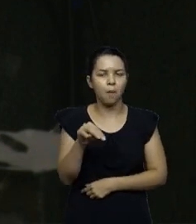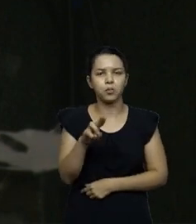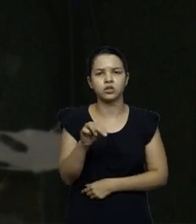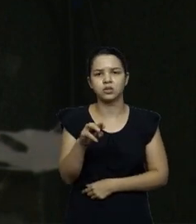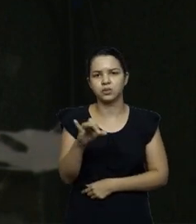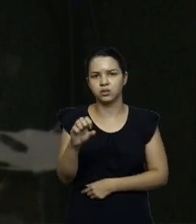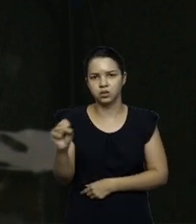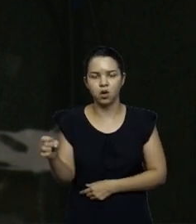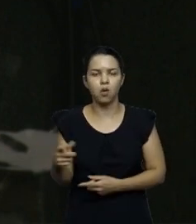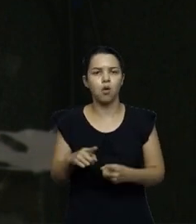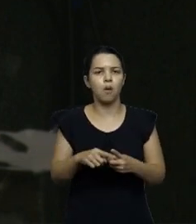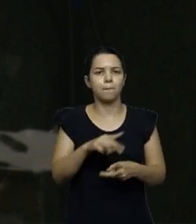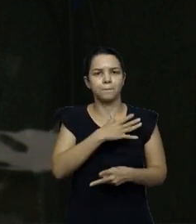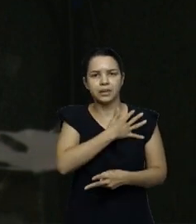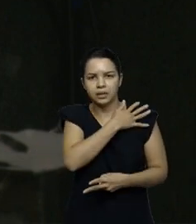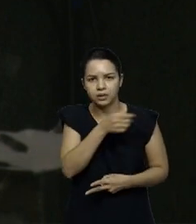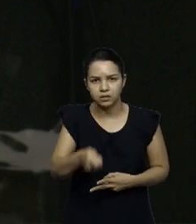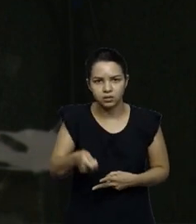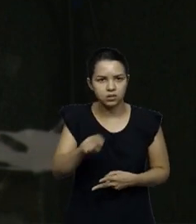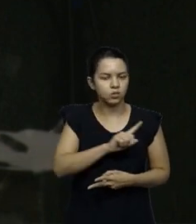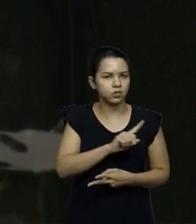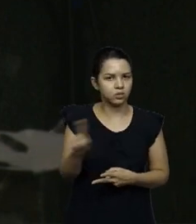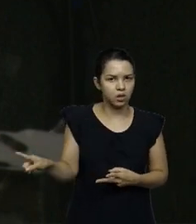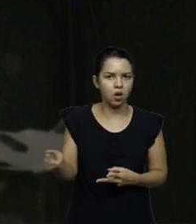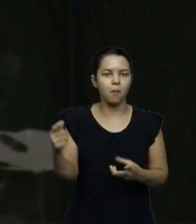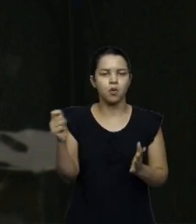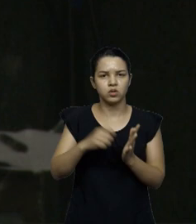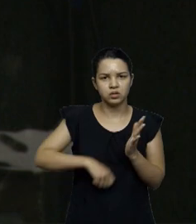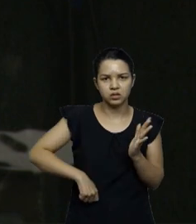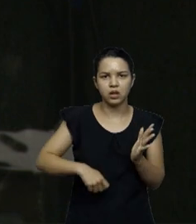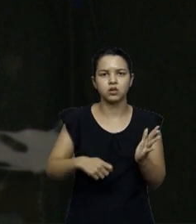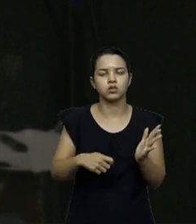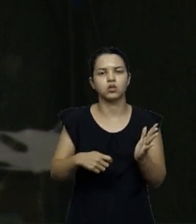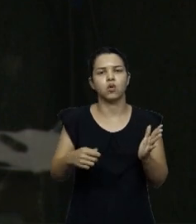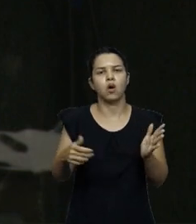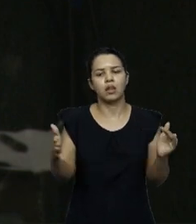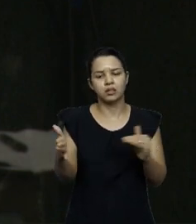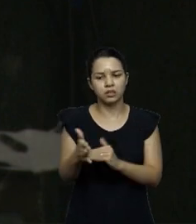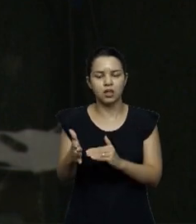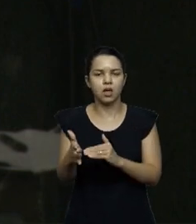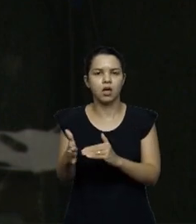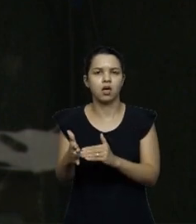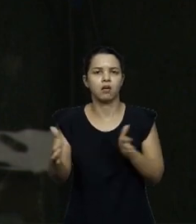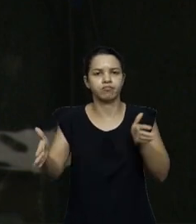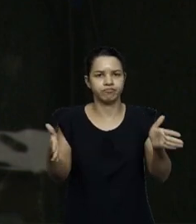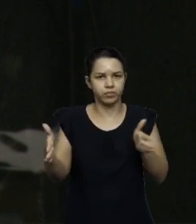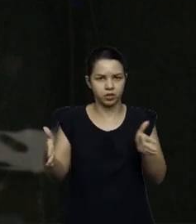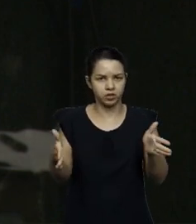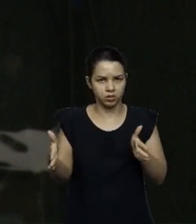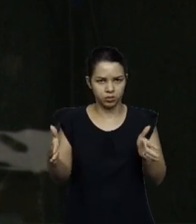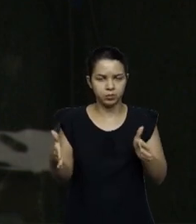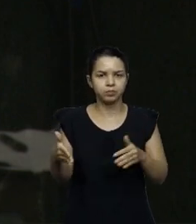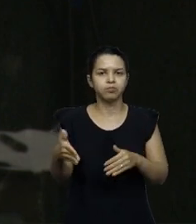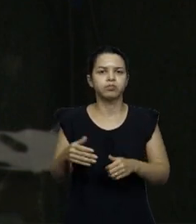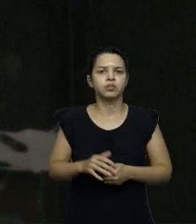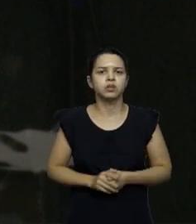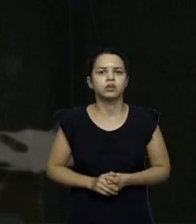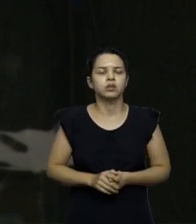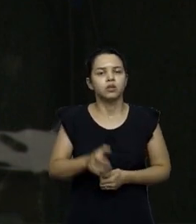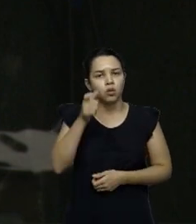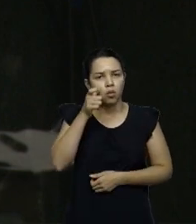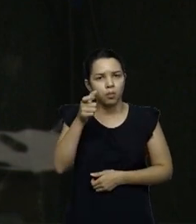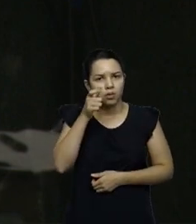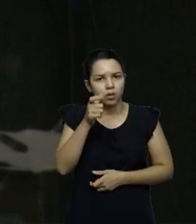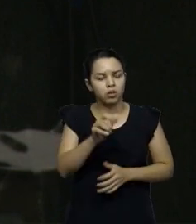não a militarização processo seletivo com data máxima para realização e acompanhamento desde a formulação do edital